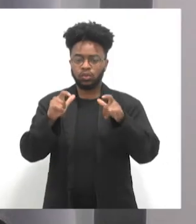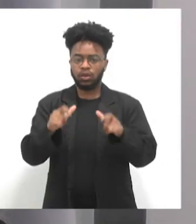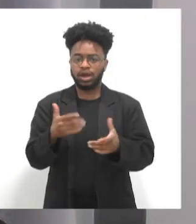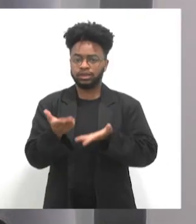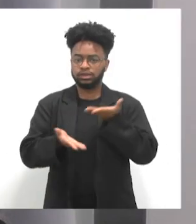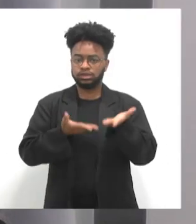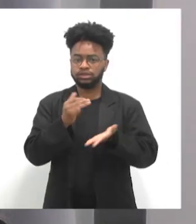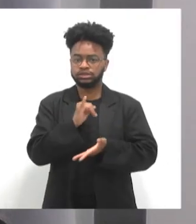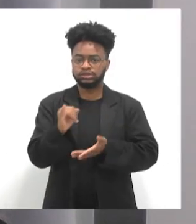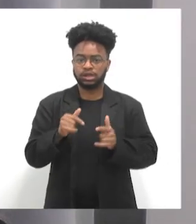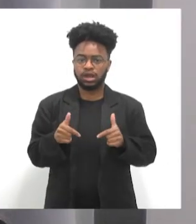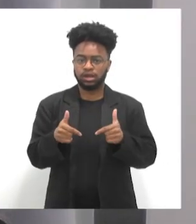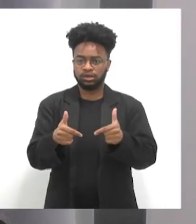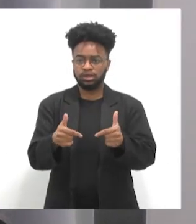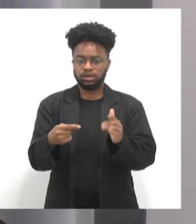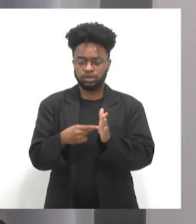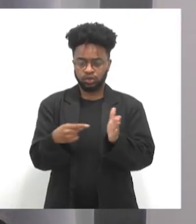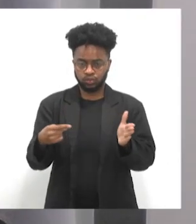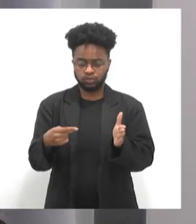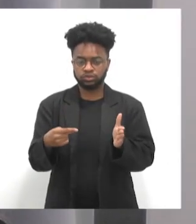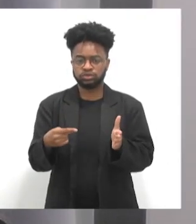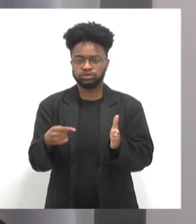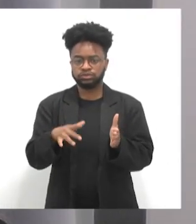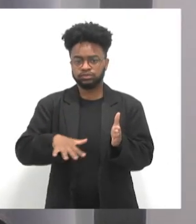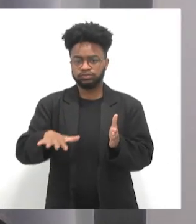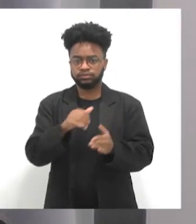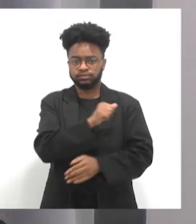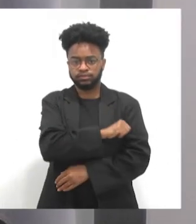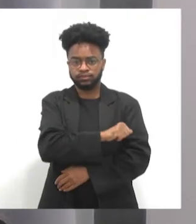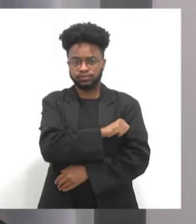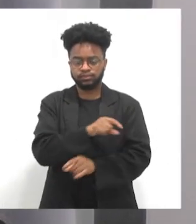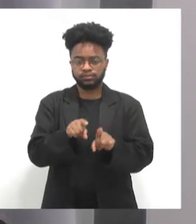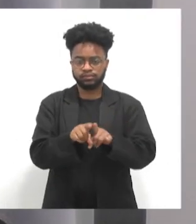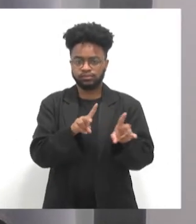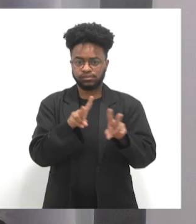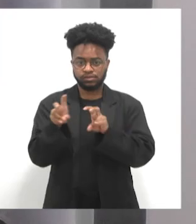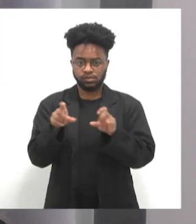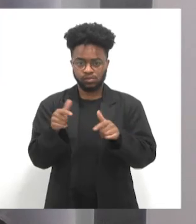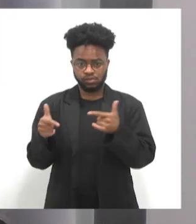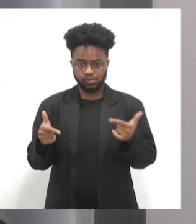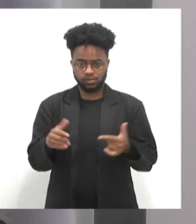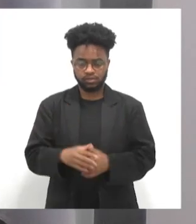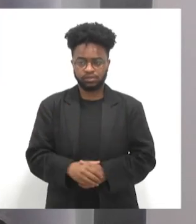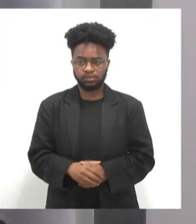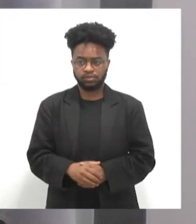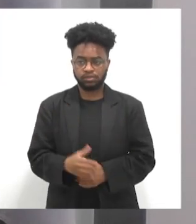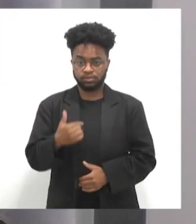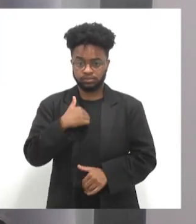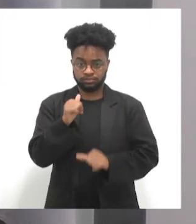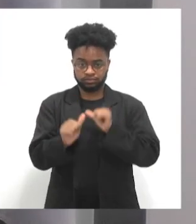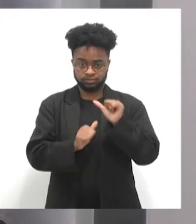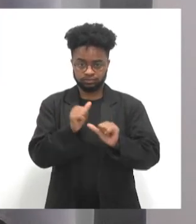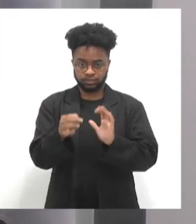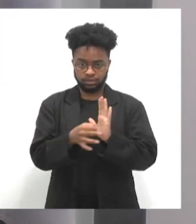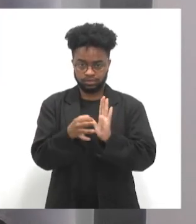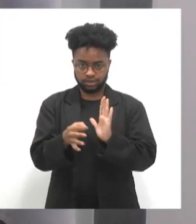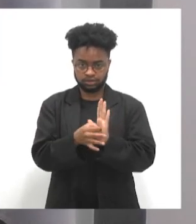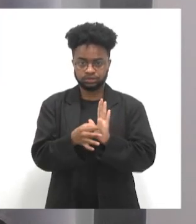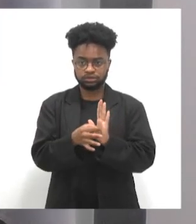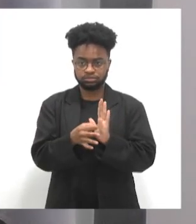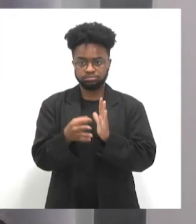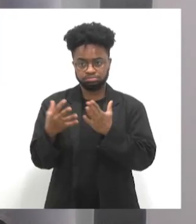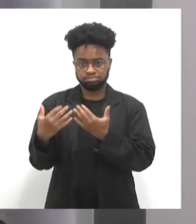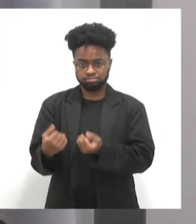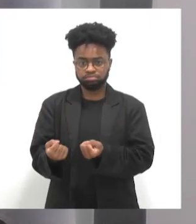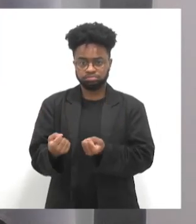para denúncias, no âmbito do Estado do Rio de Janeiro e da outras providências. Eu estou alterando o parecer para recepcionar